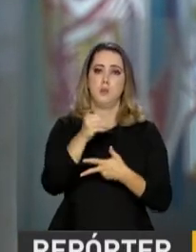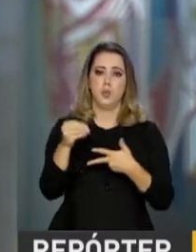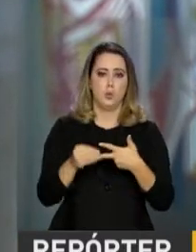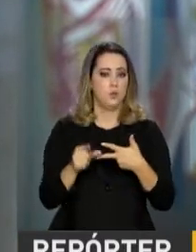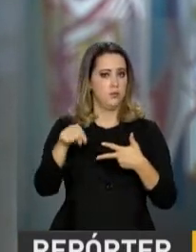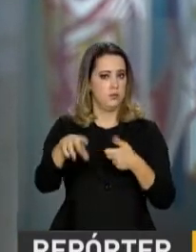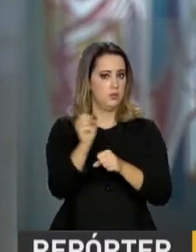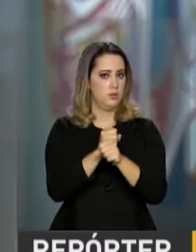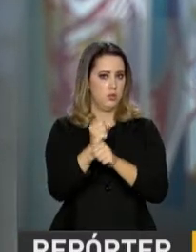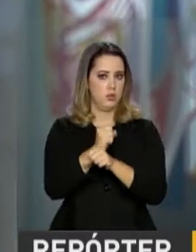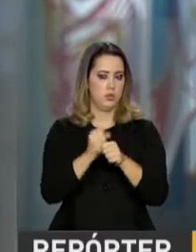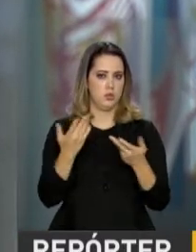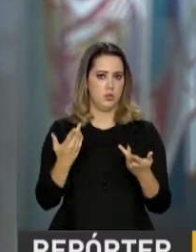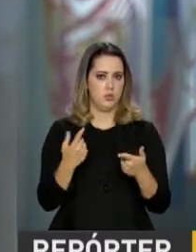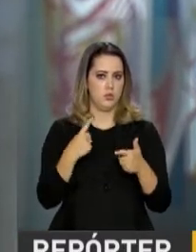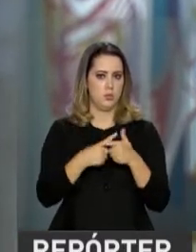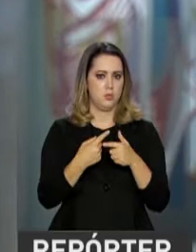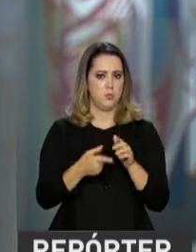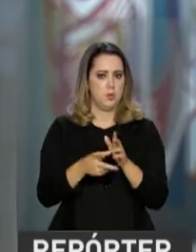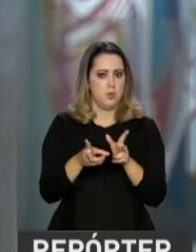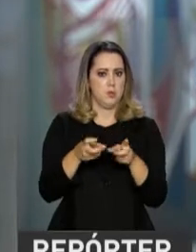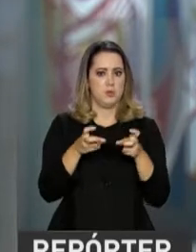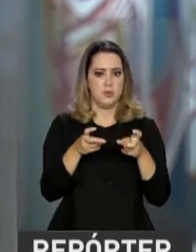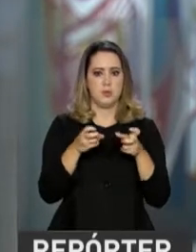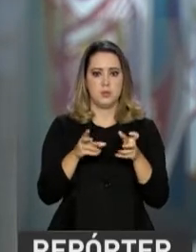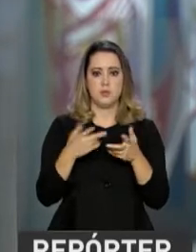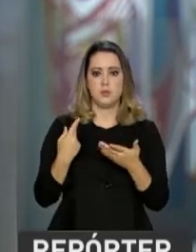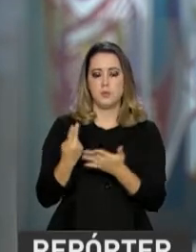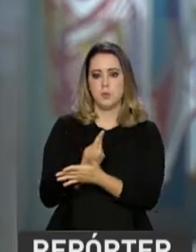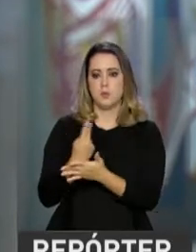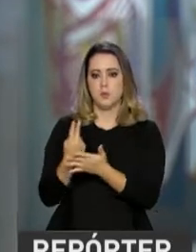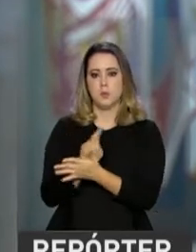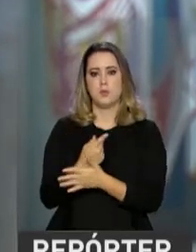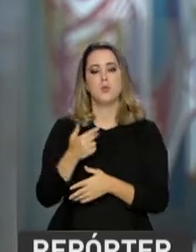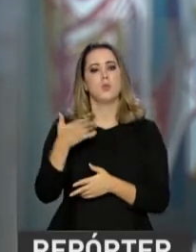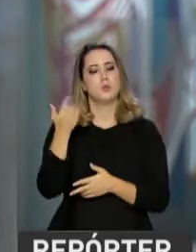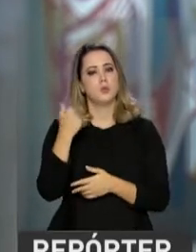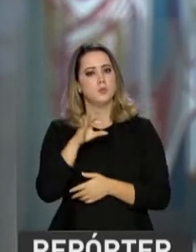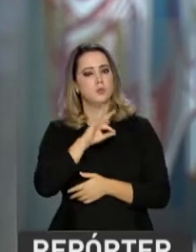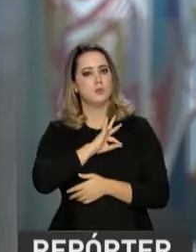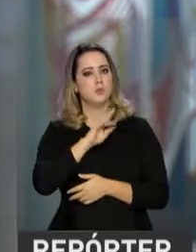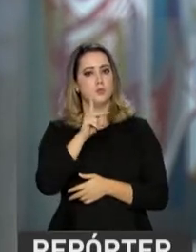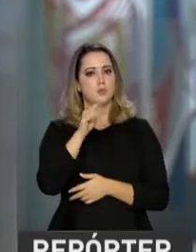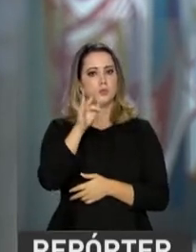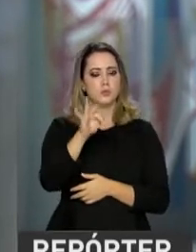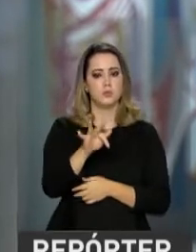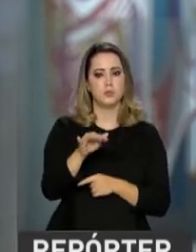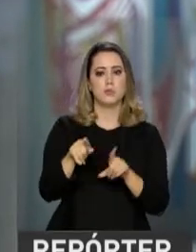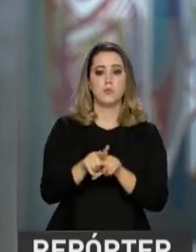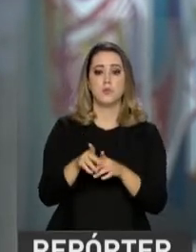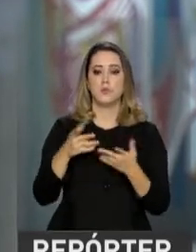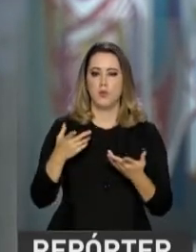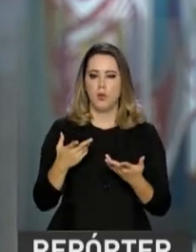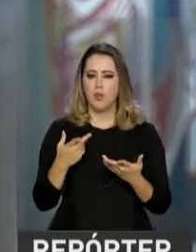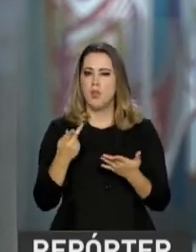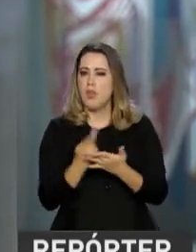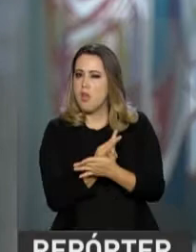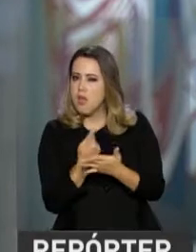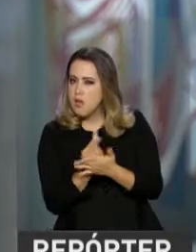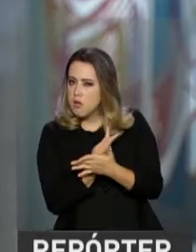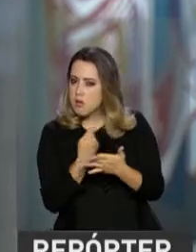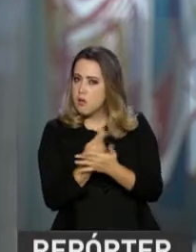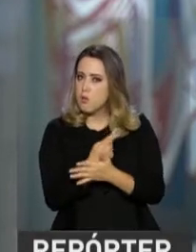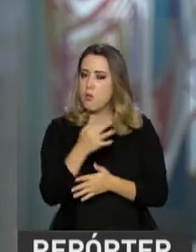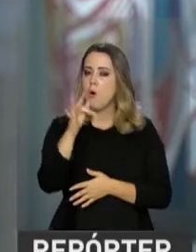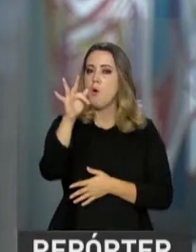cancelado devido às fraudes detectadas pela operação a dinâmica realizada pela polícia federal fraudes que inclusive comentamos há